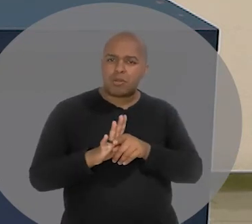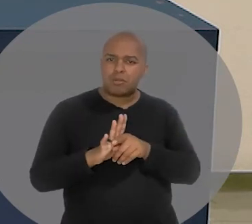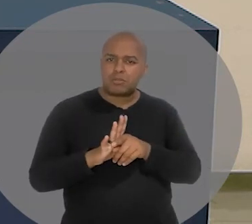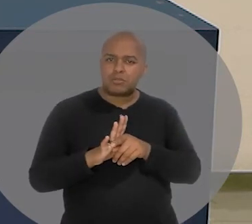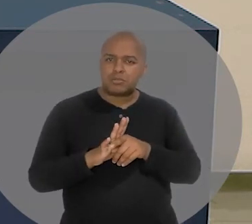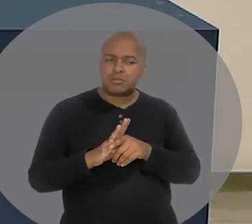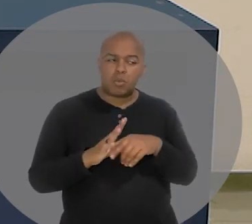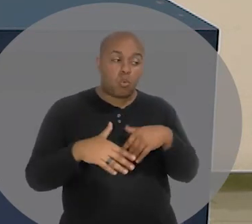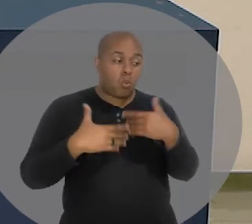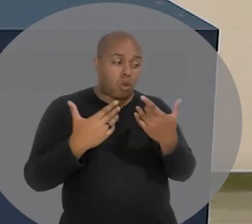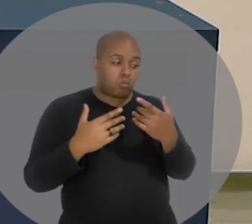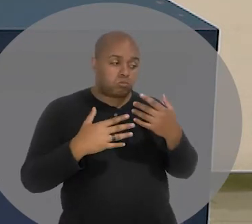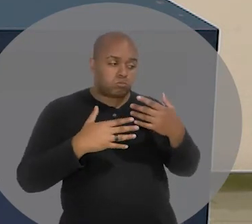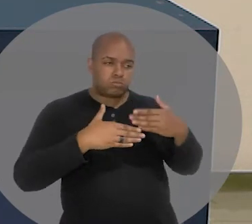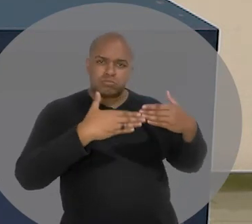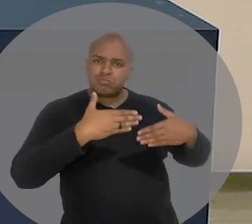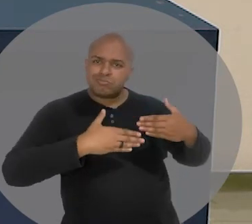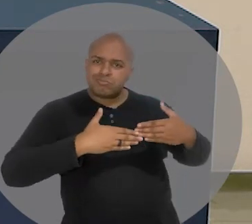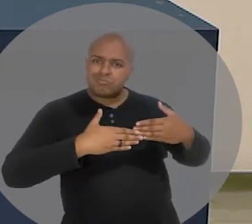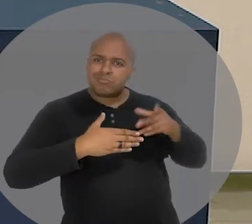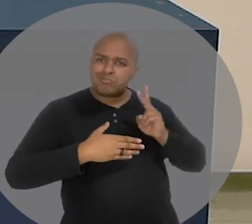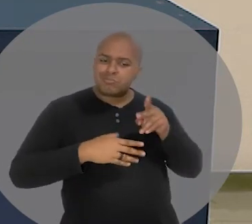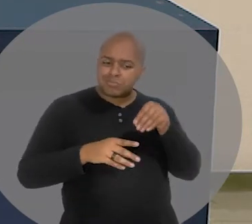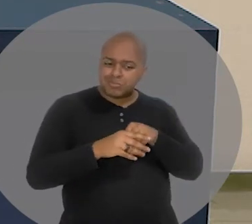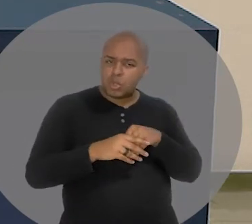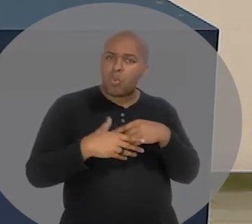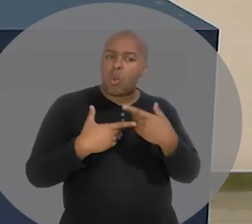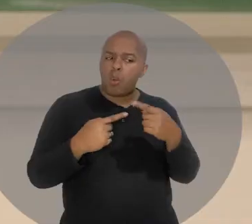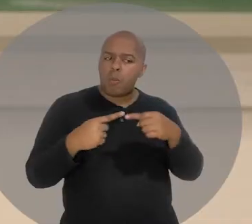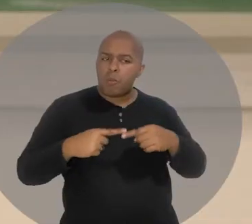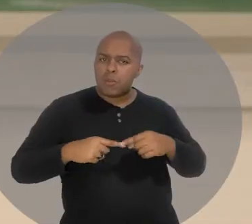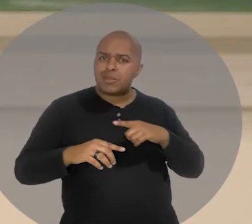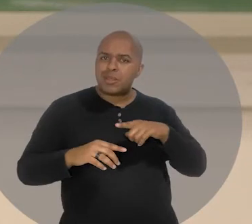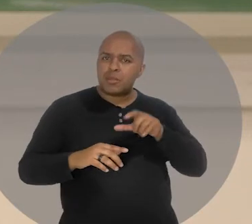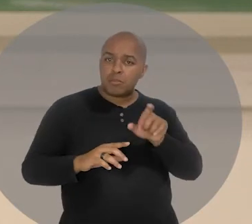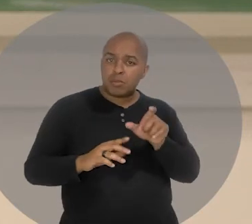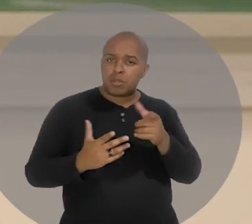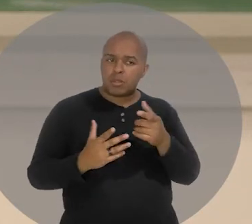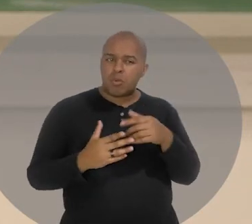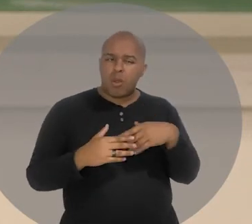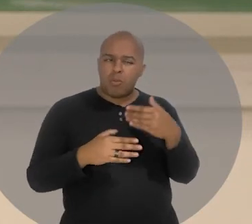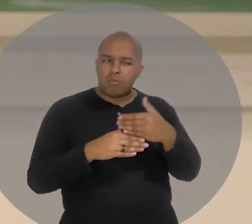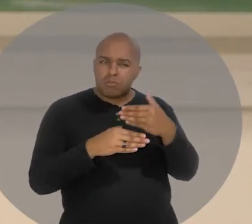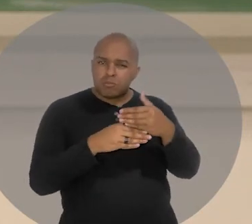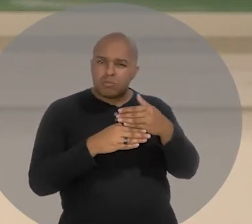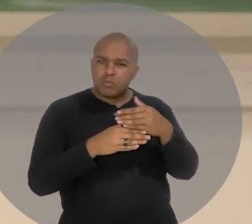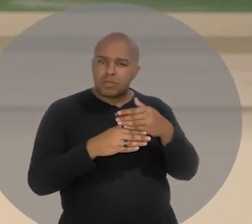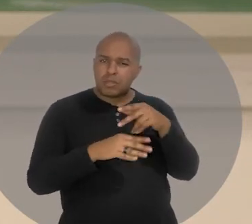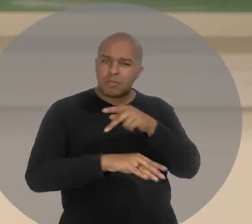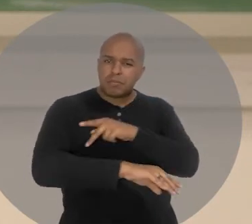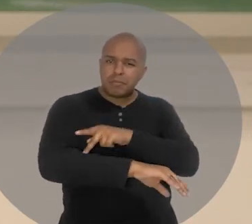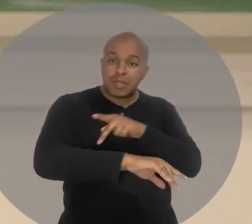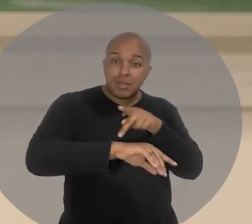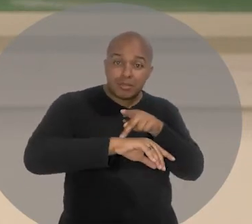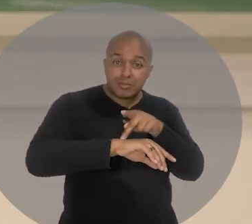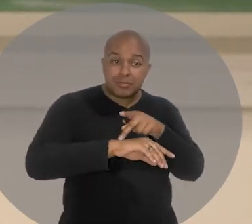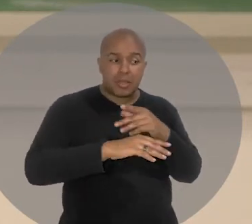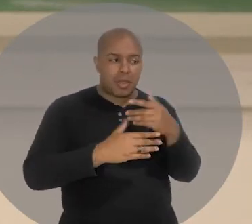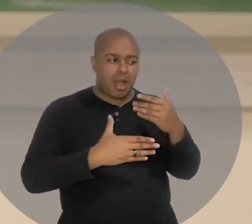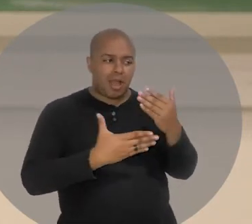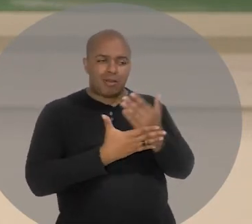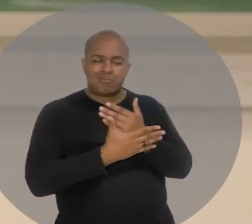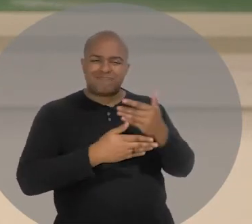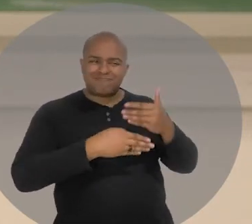quais barreiras ainda permanecem, quais barreiras ainda existem, barreiras que são pedagógicas, barreiras que